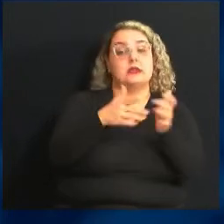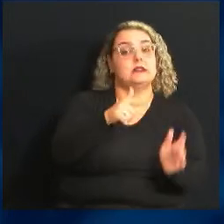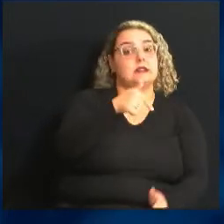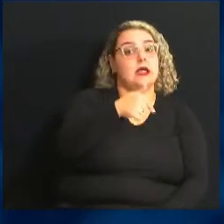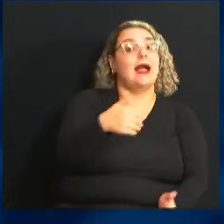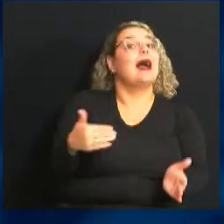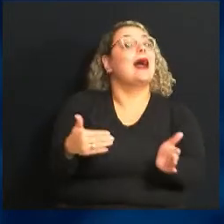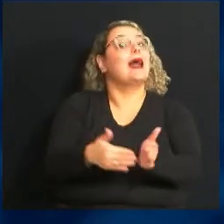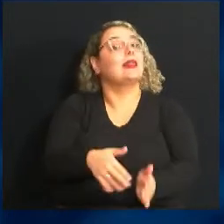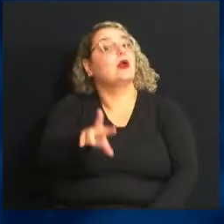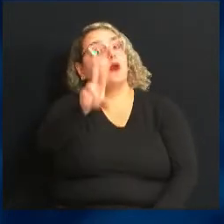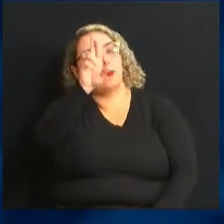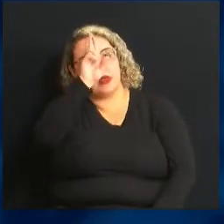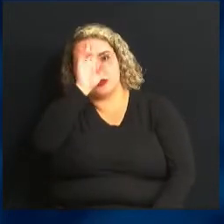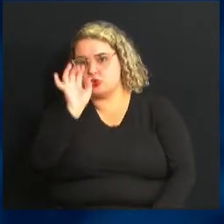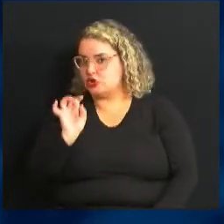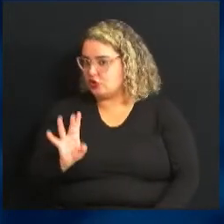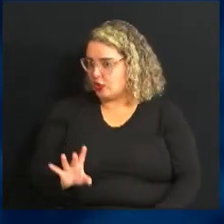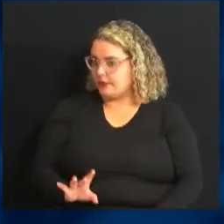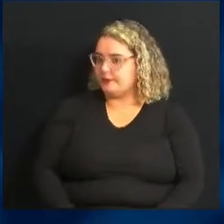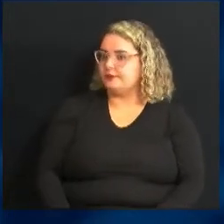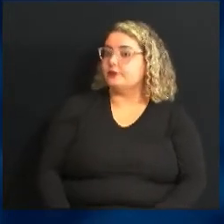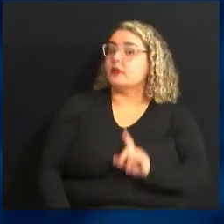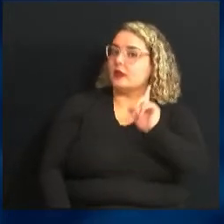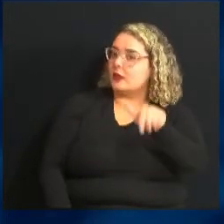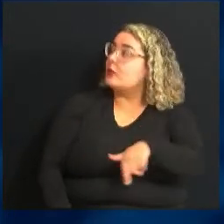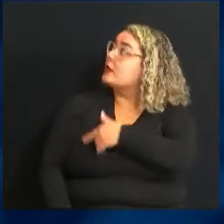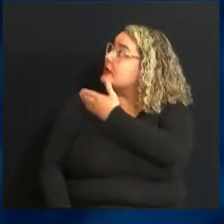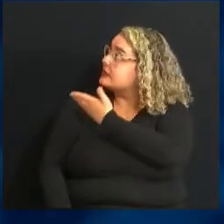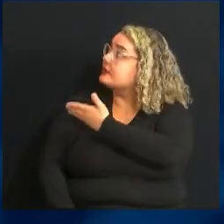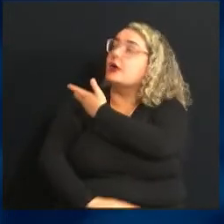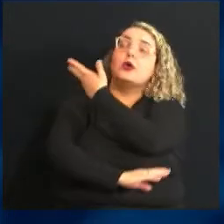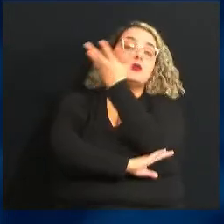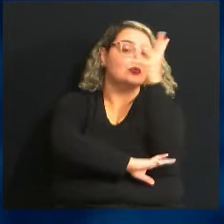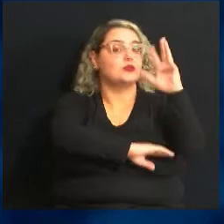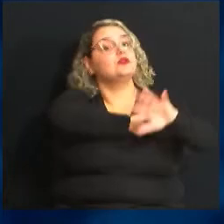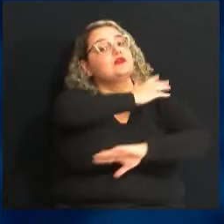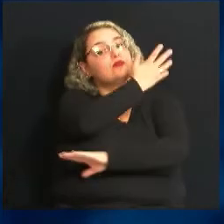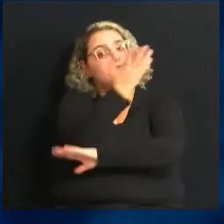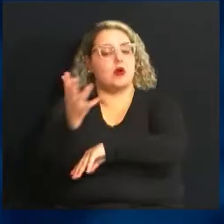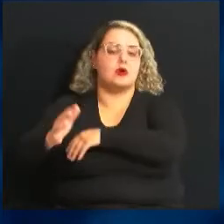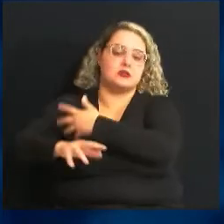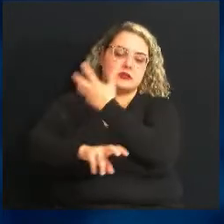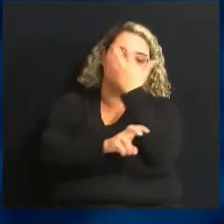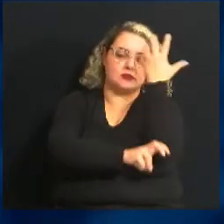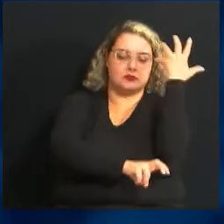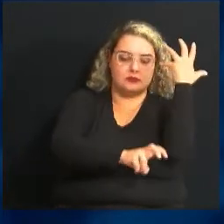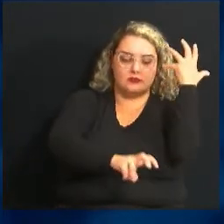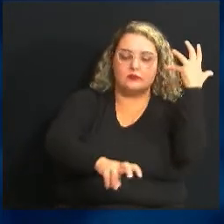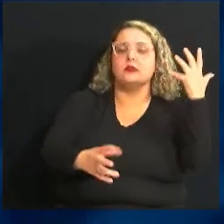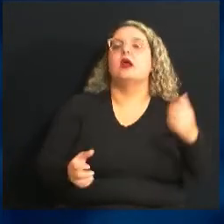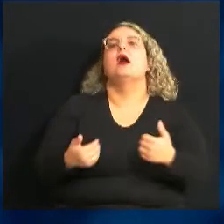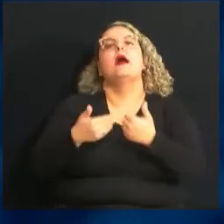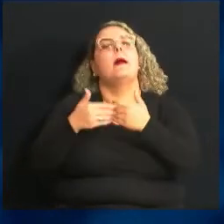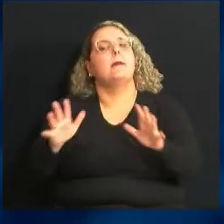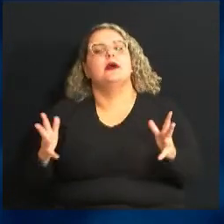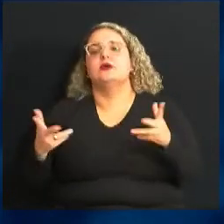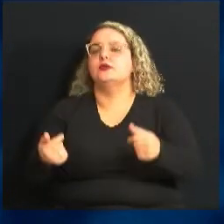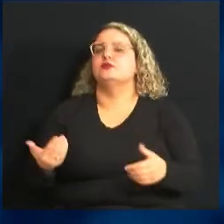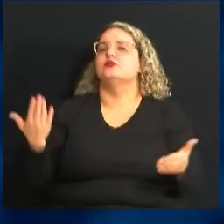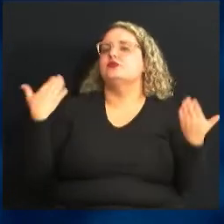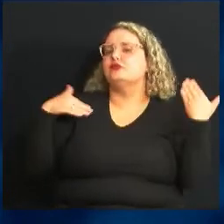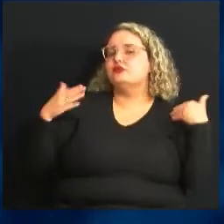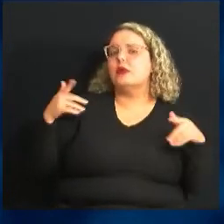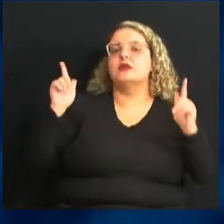ao meio-dia. Temos também os bosques da cidade todos abertos neste feriado para você conseguir curtir com a